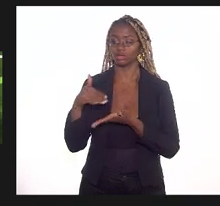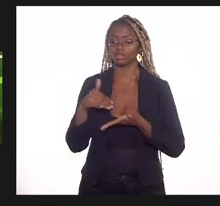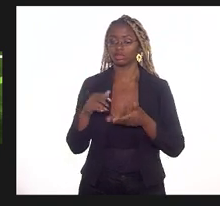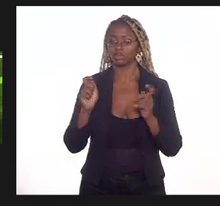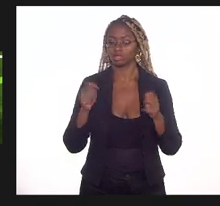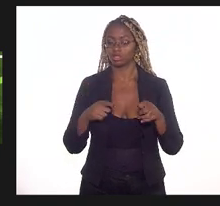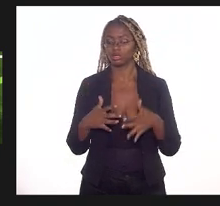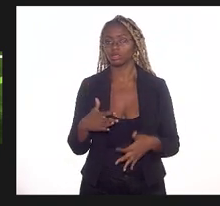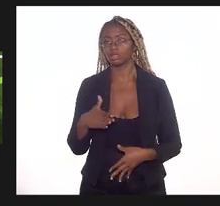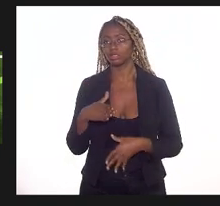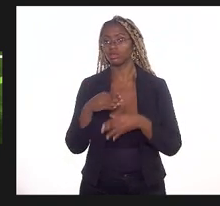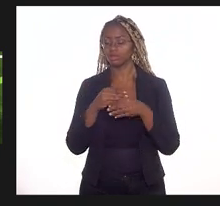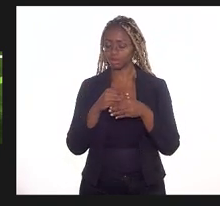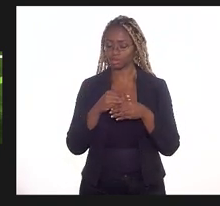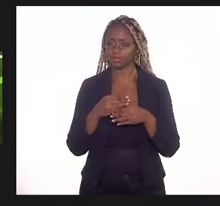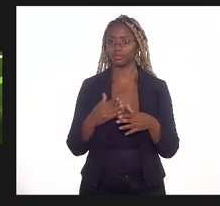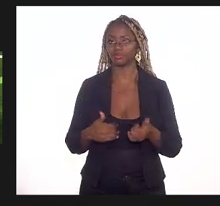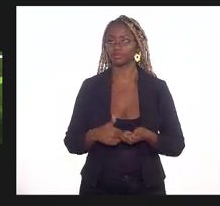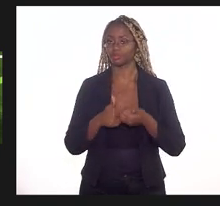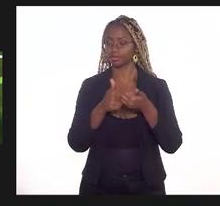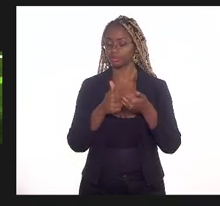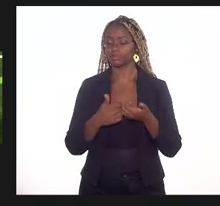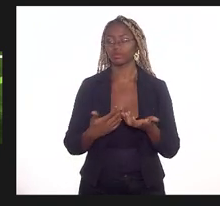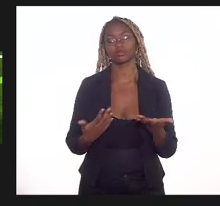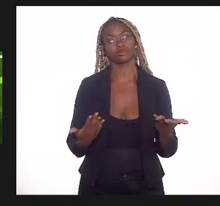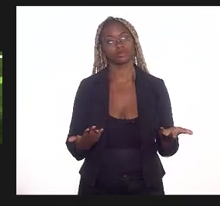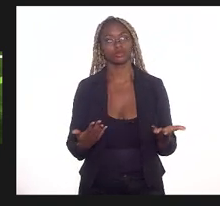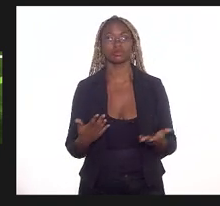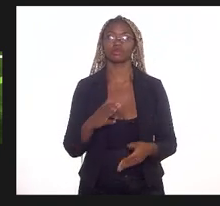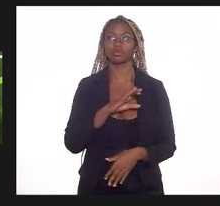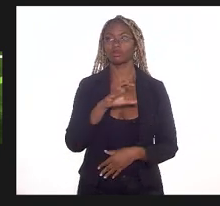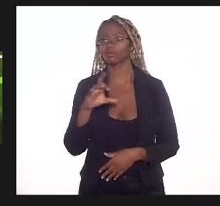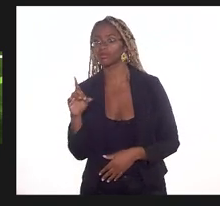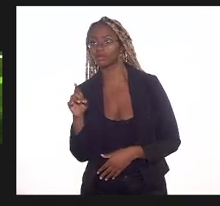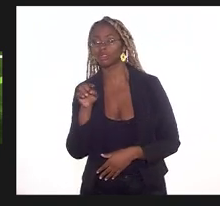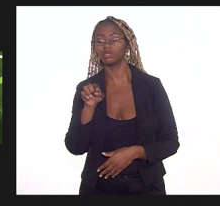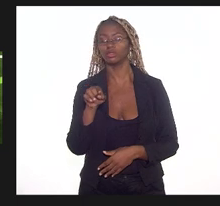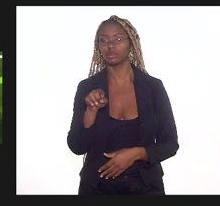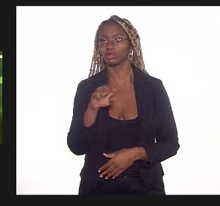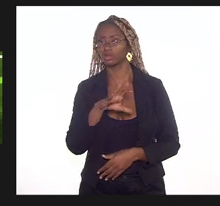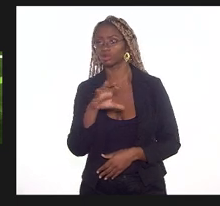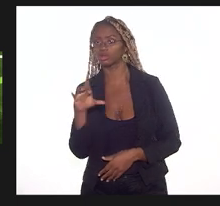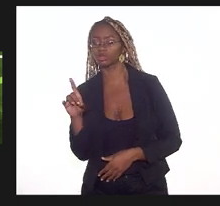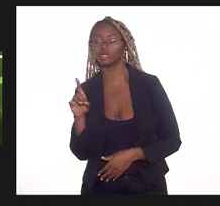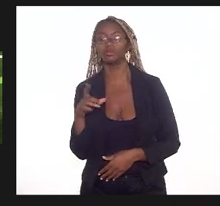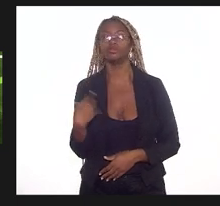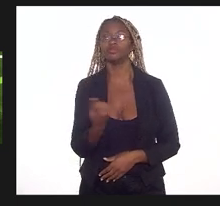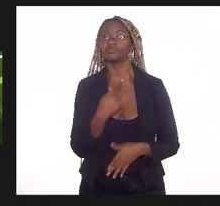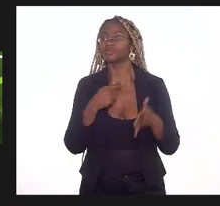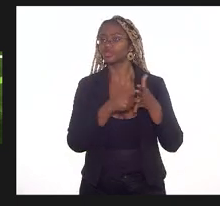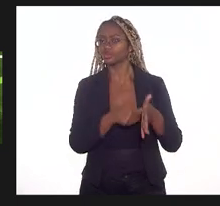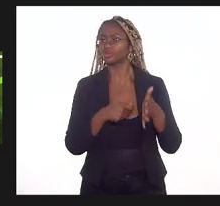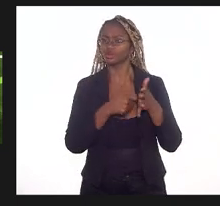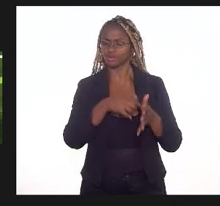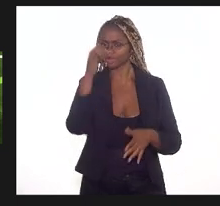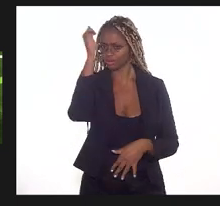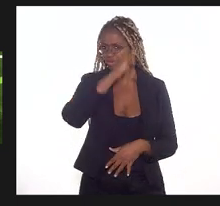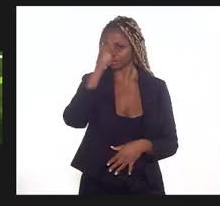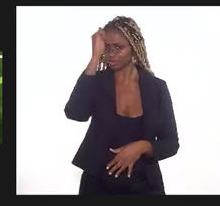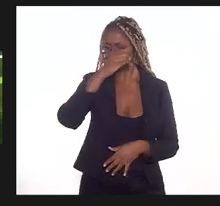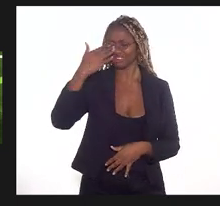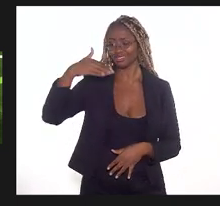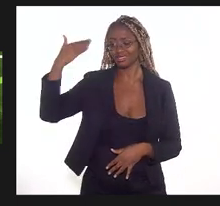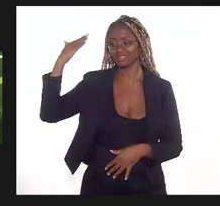contribuir. E aí, através dessa coordenadoria, né, a gente tem uma luta antiga, que é